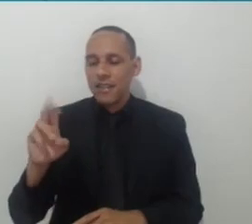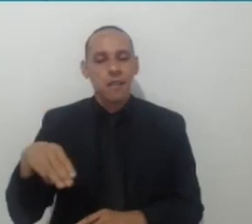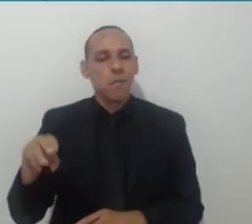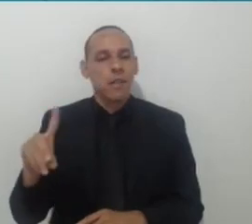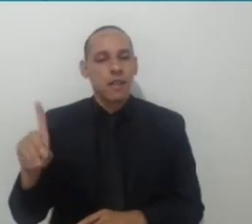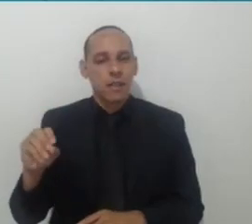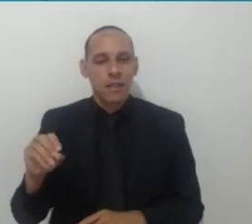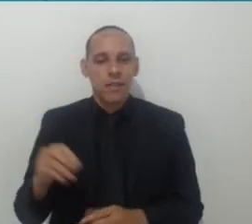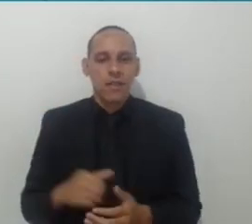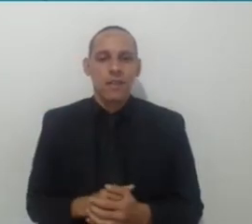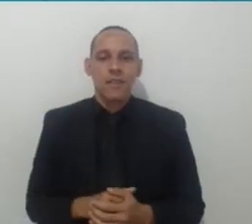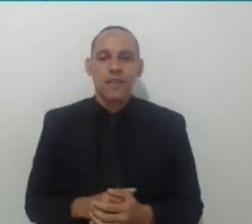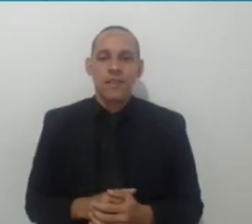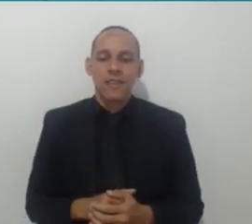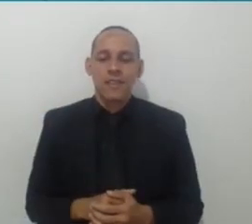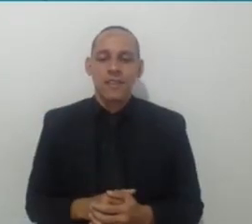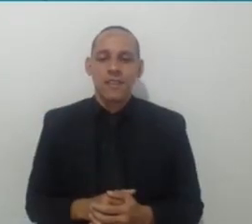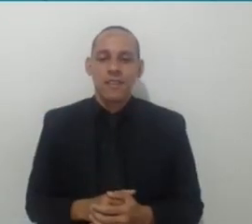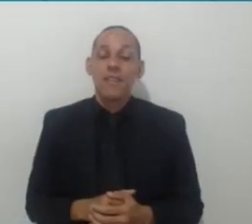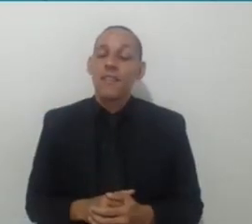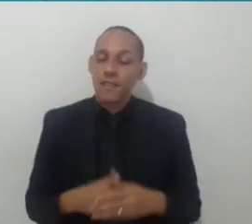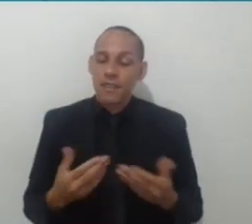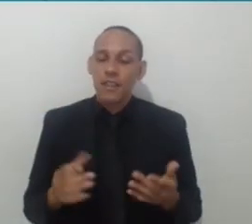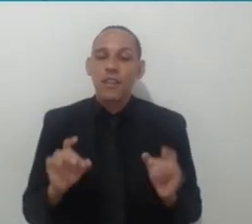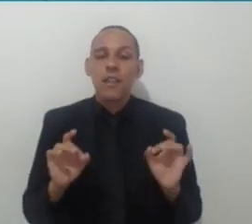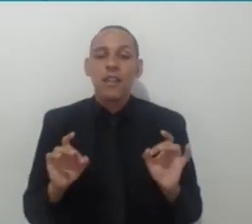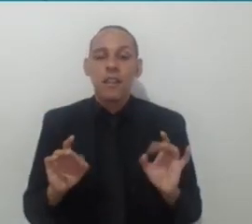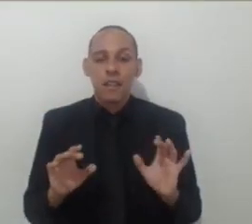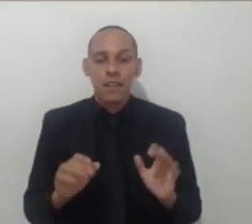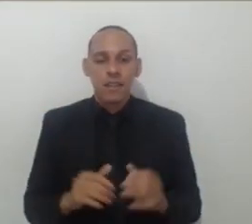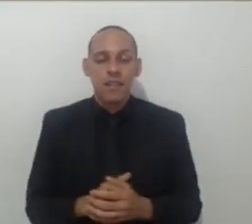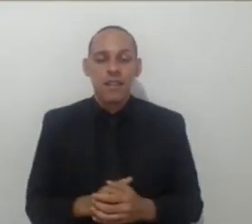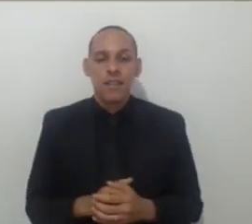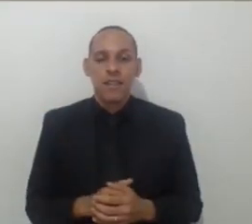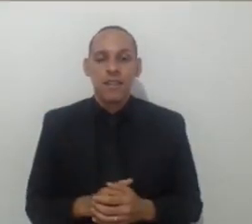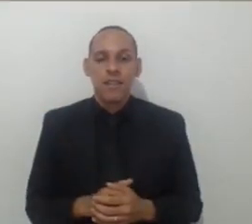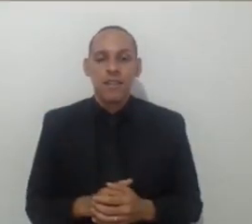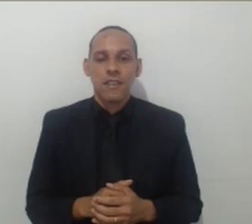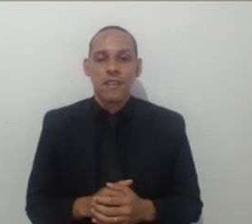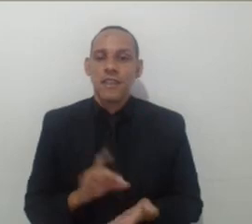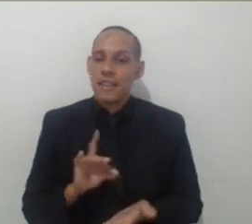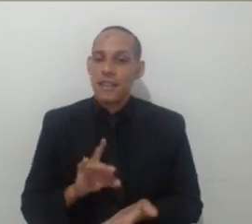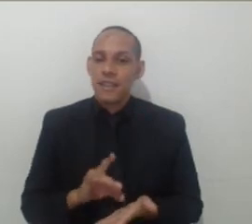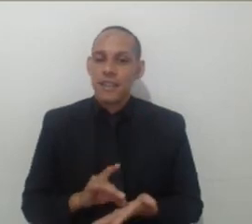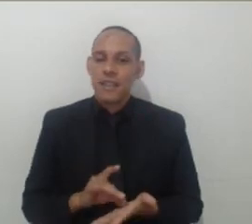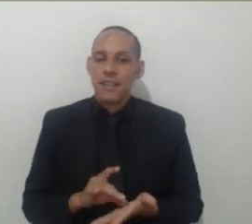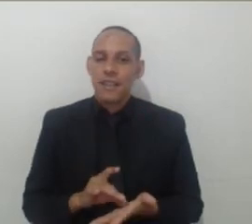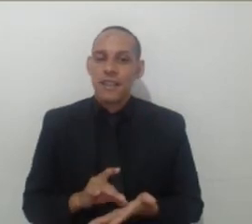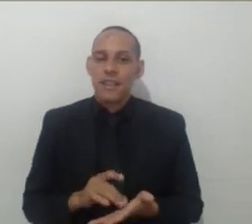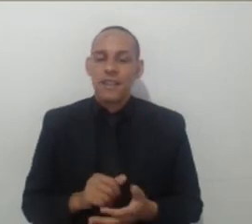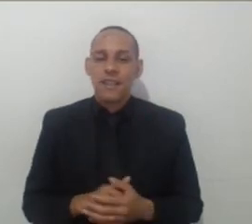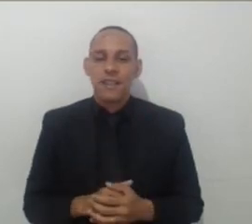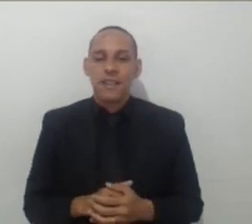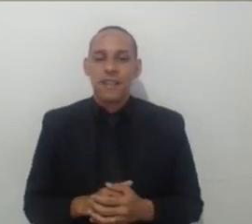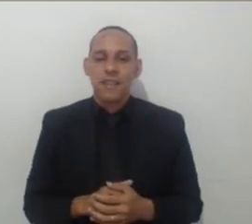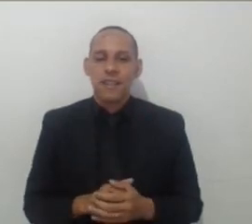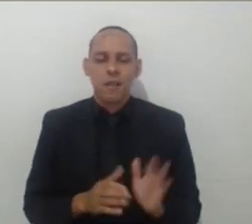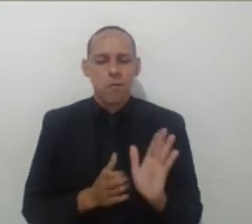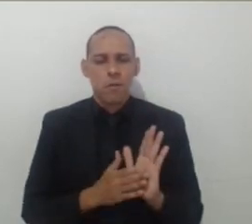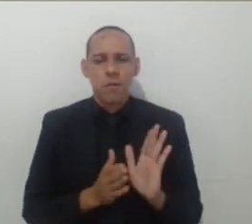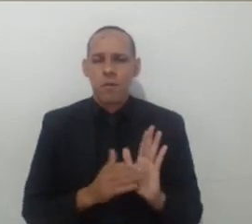Pois não, senhora presidente. Apenas não. Na verdade, referendar todas as